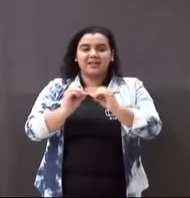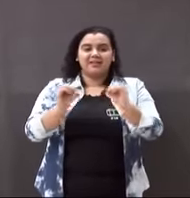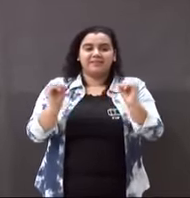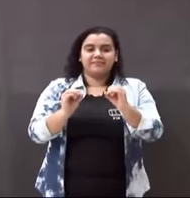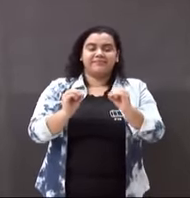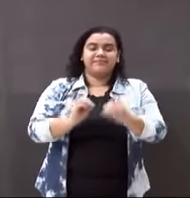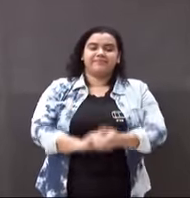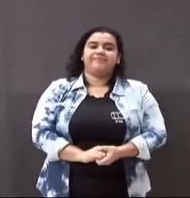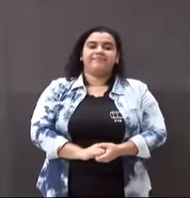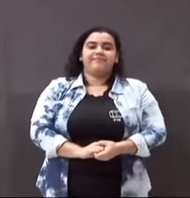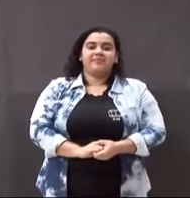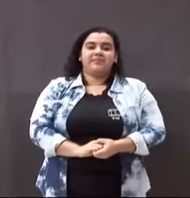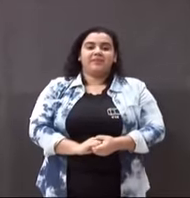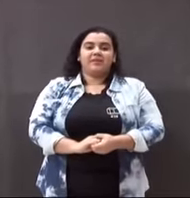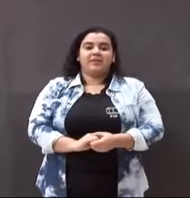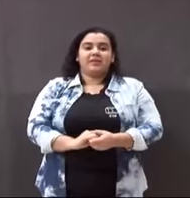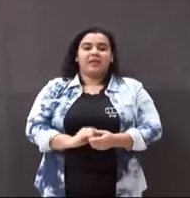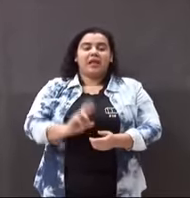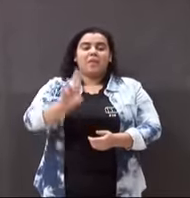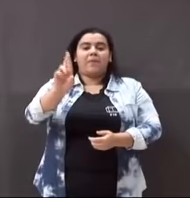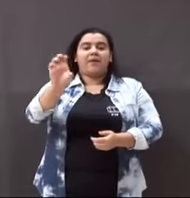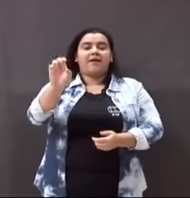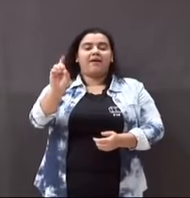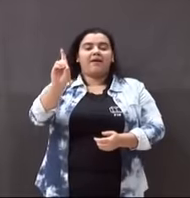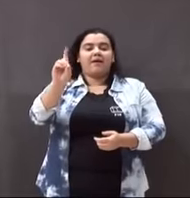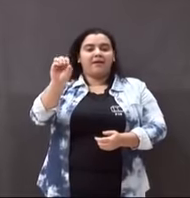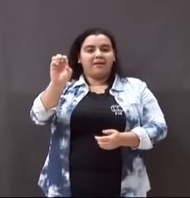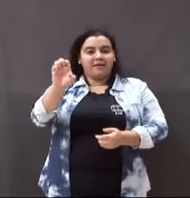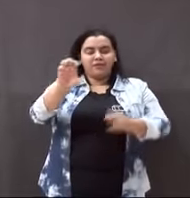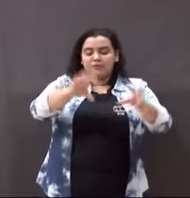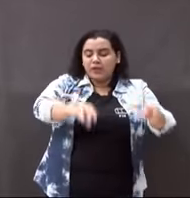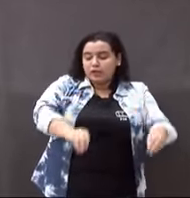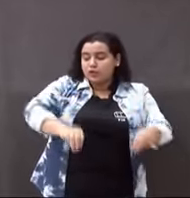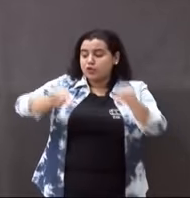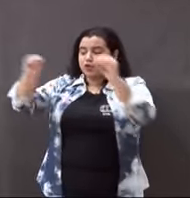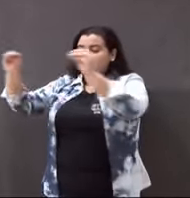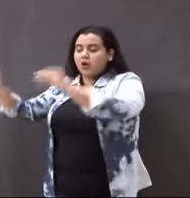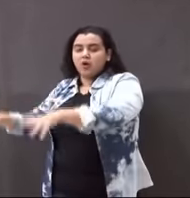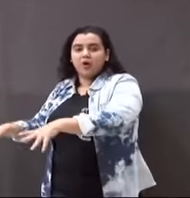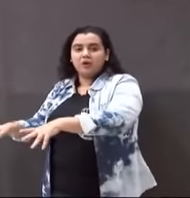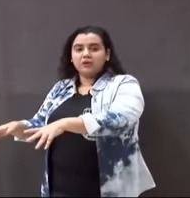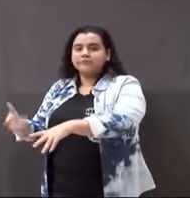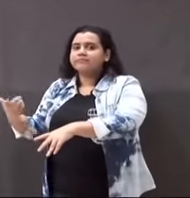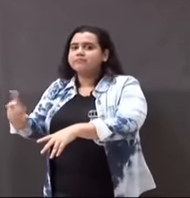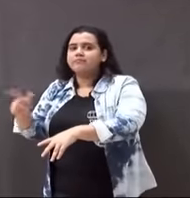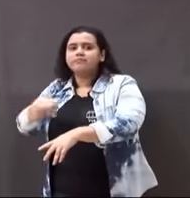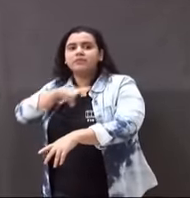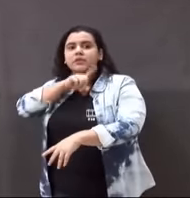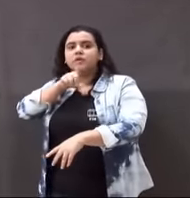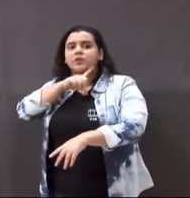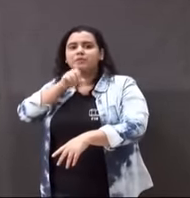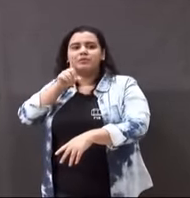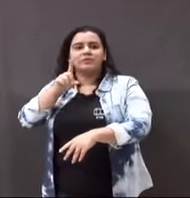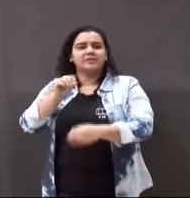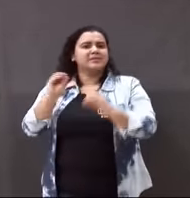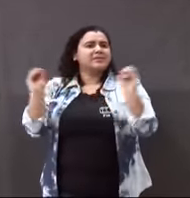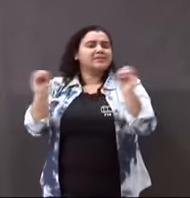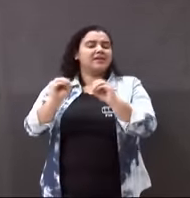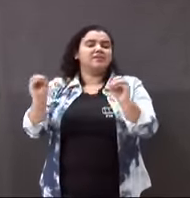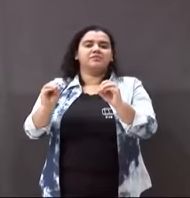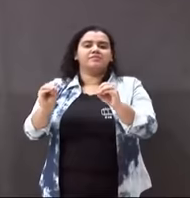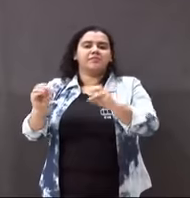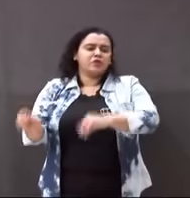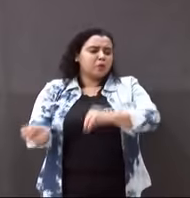joga a rede para a direita e não pega nada. Ele joga a rede para a esquerda e não pega